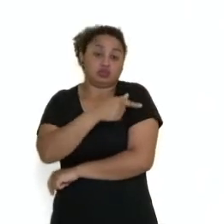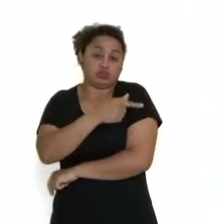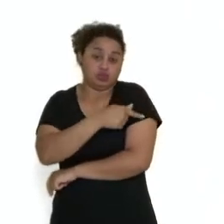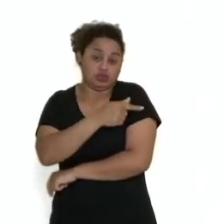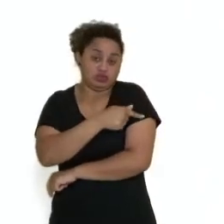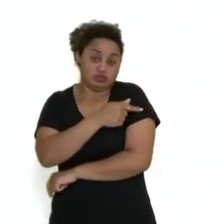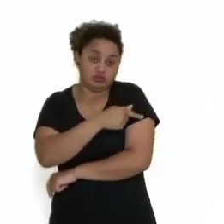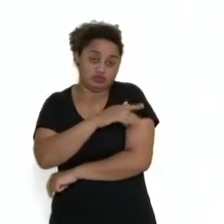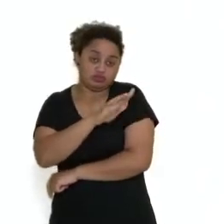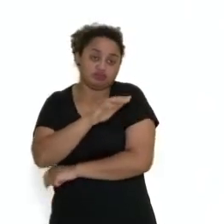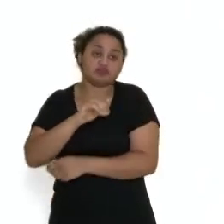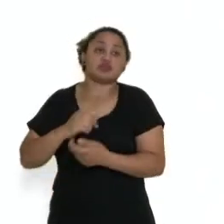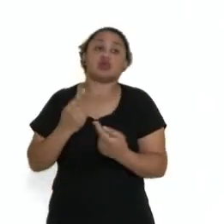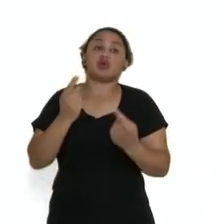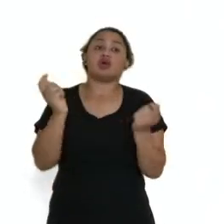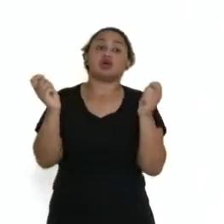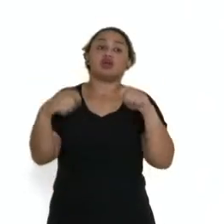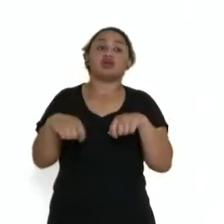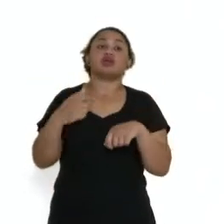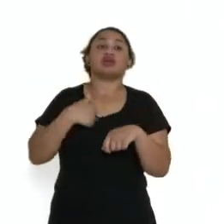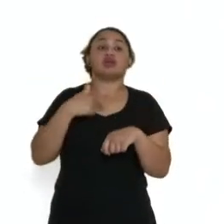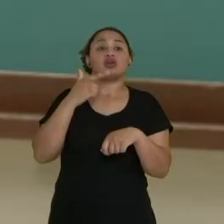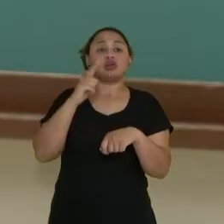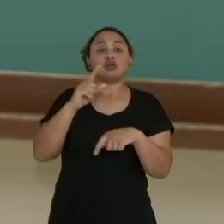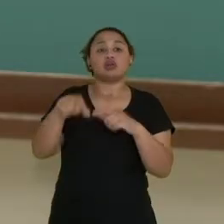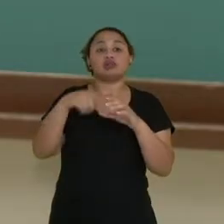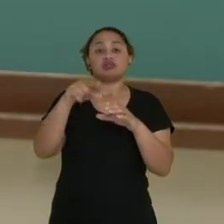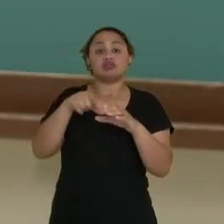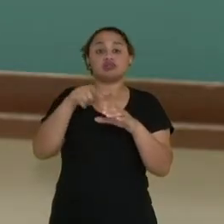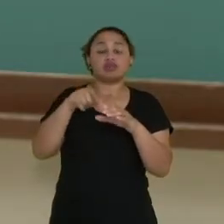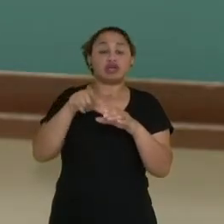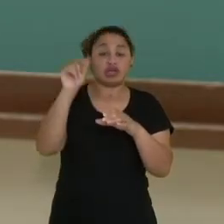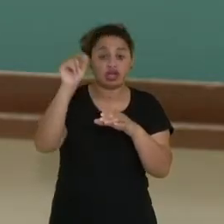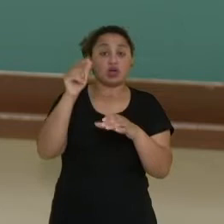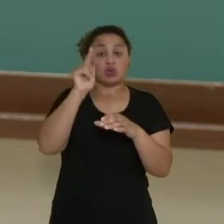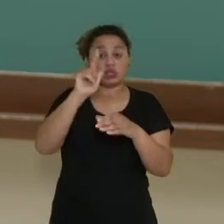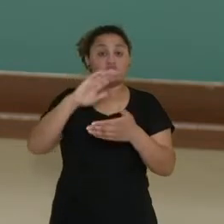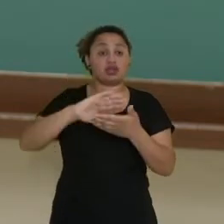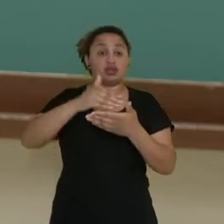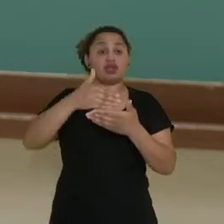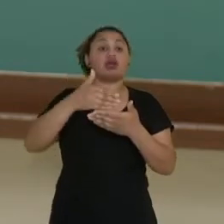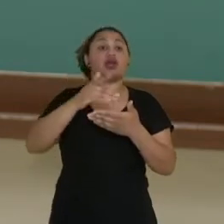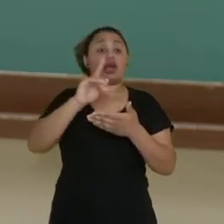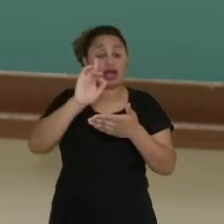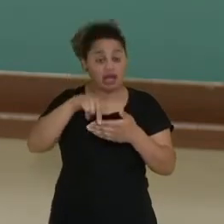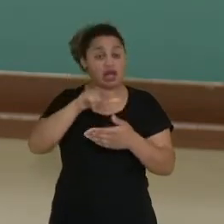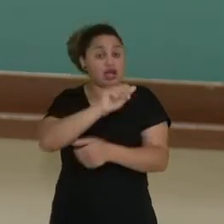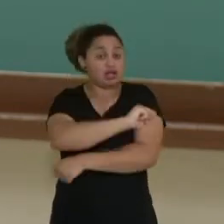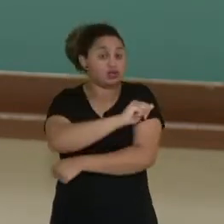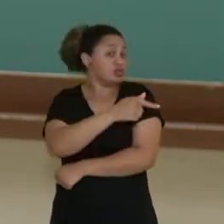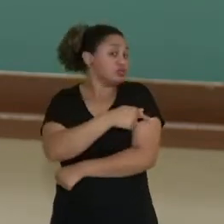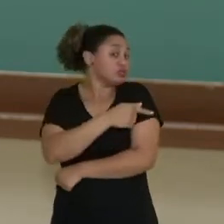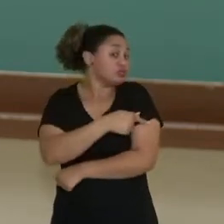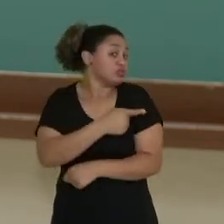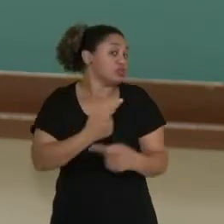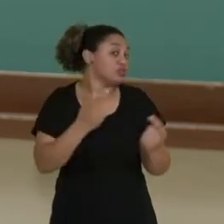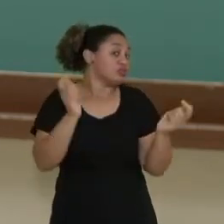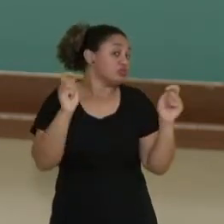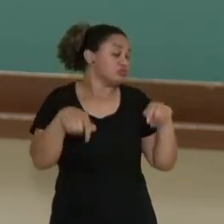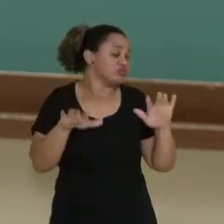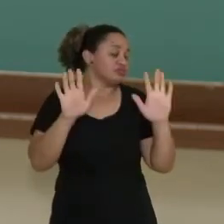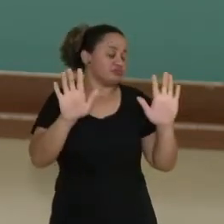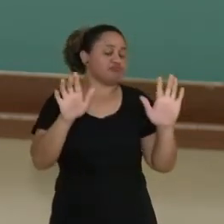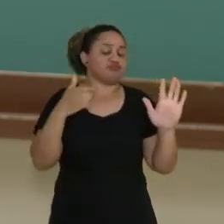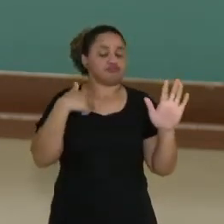anos. Qual a probabilidade do ganhador do notebook ser um estudante do 7º ano? Vamos pensar um pouquinho?